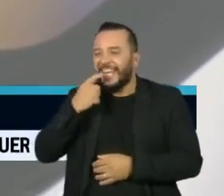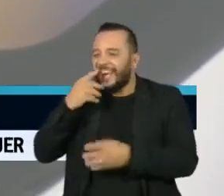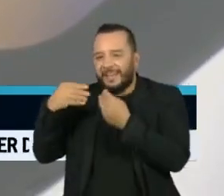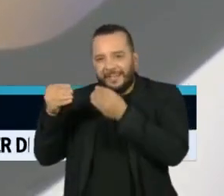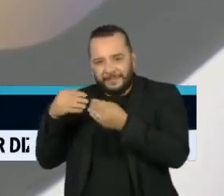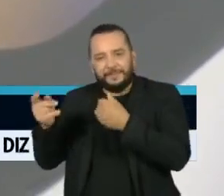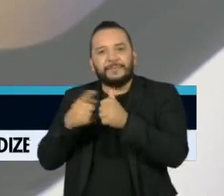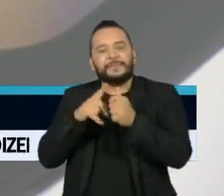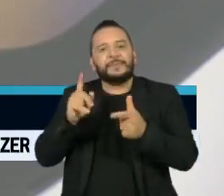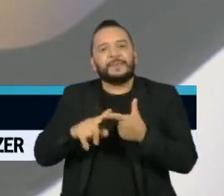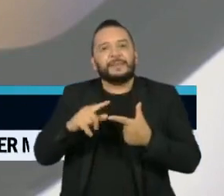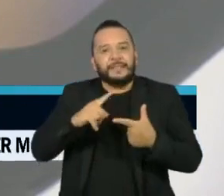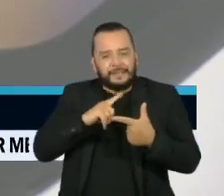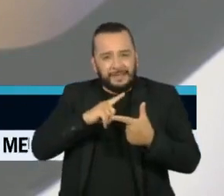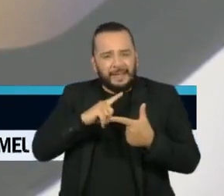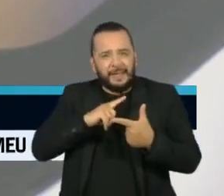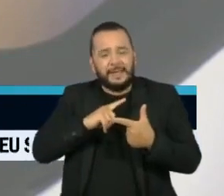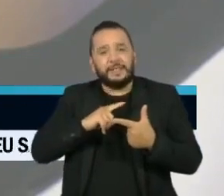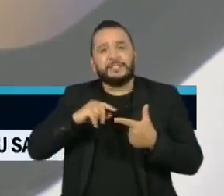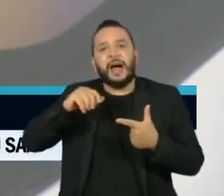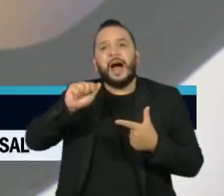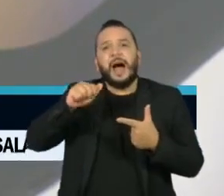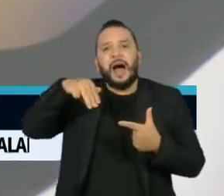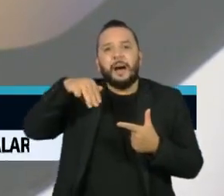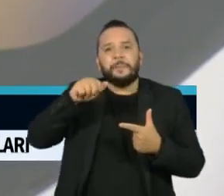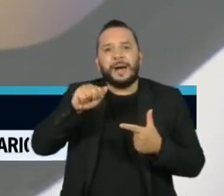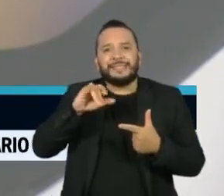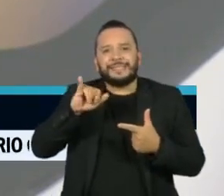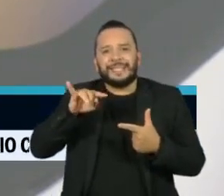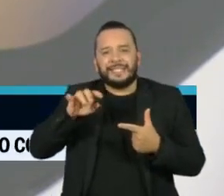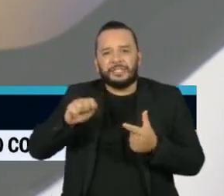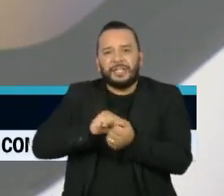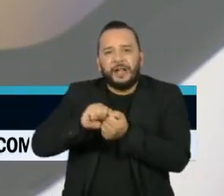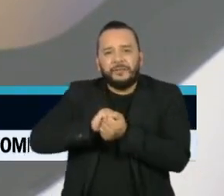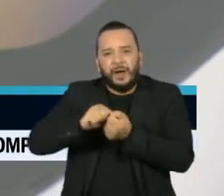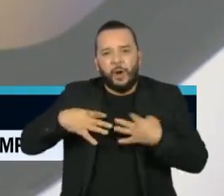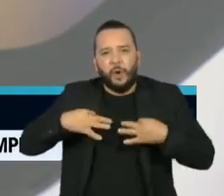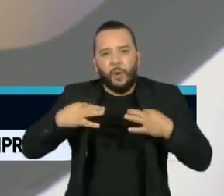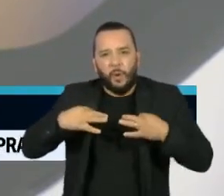como bisfenol A, que é aquela coisa que interfere com